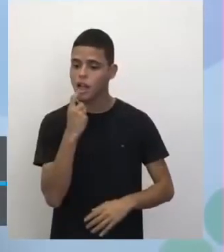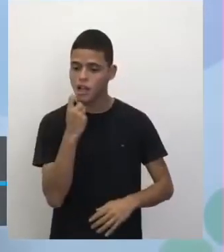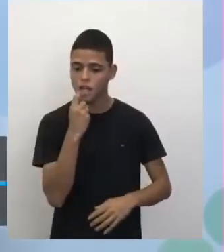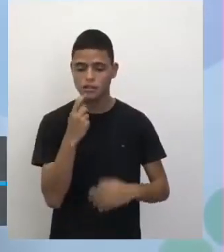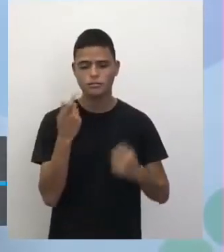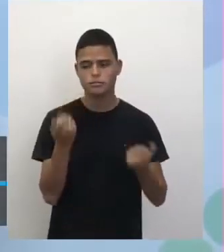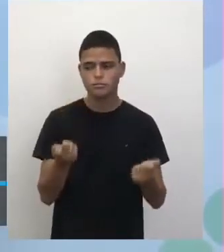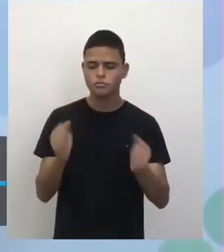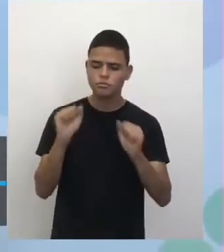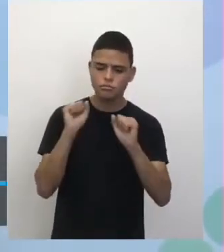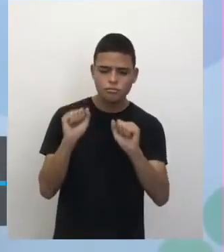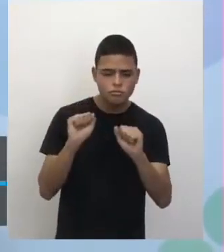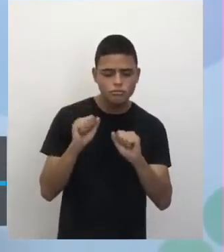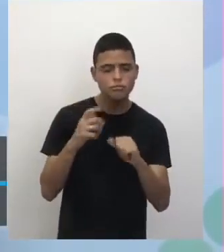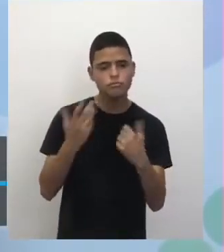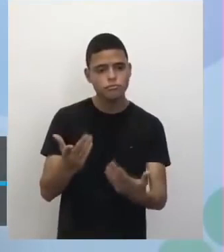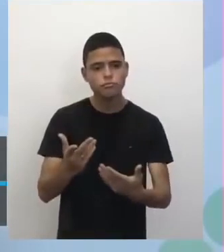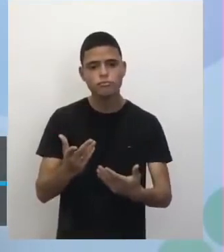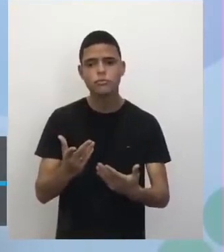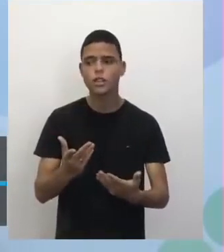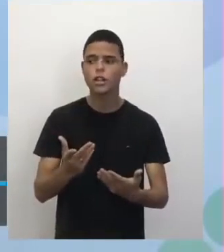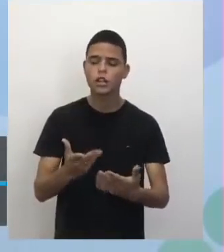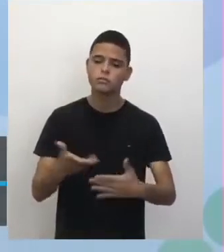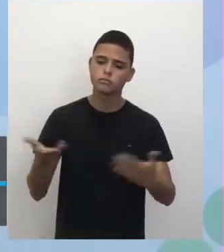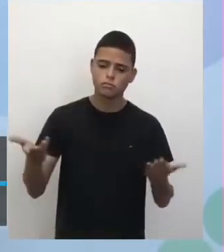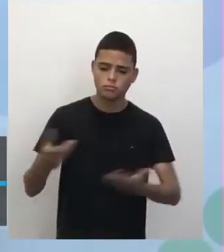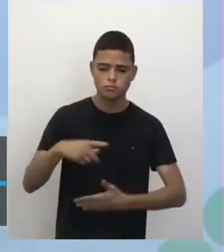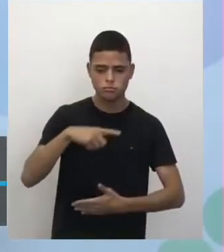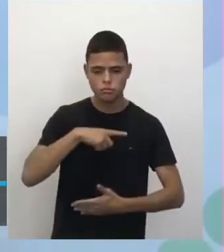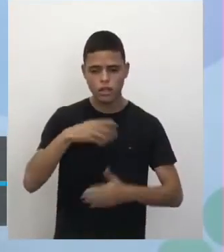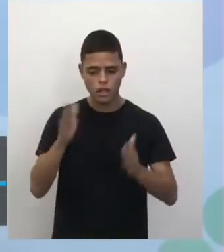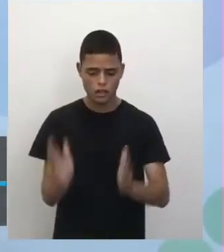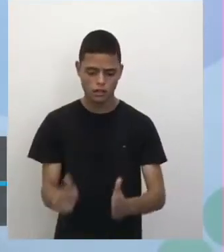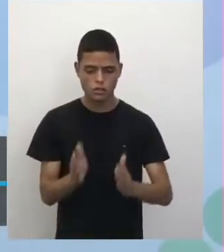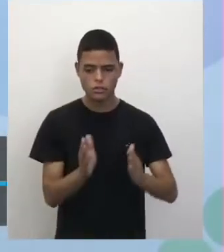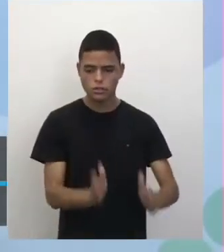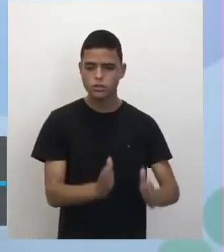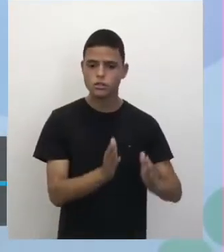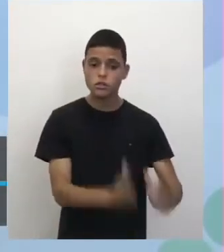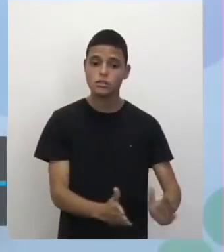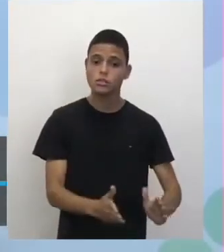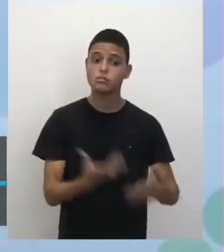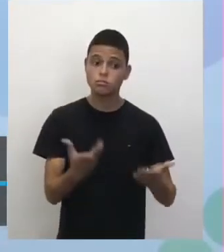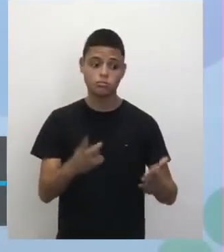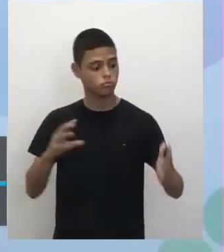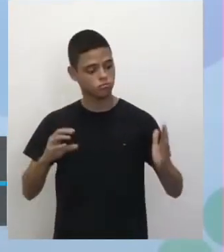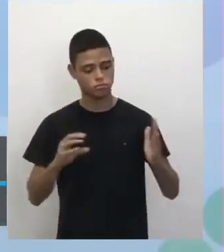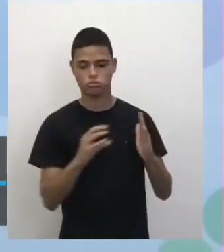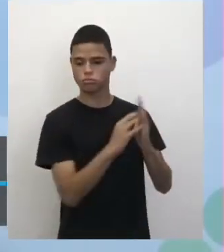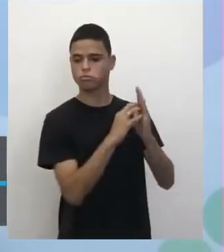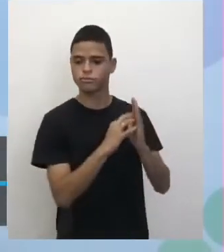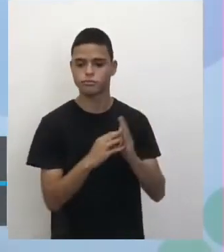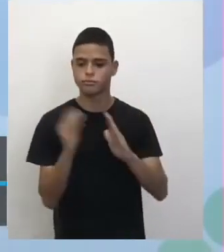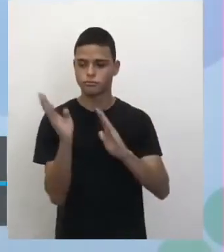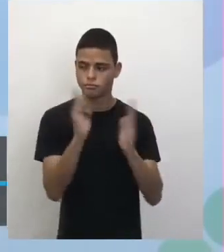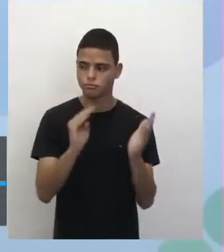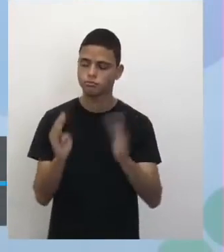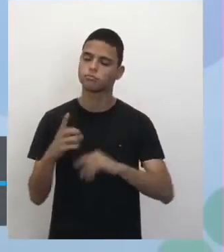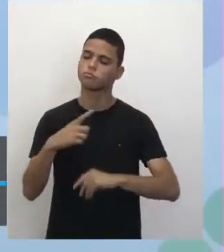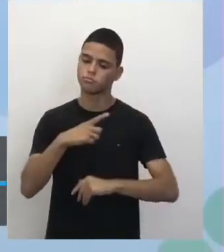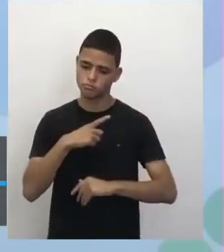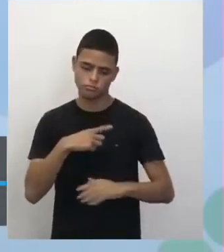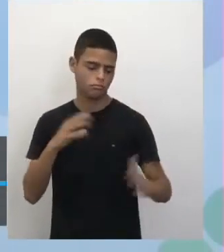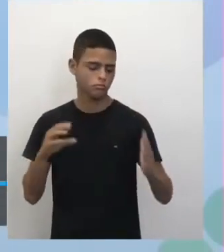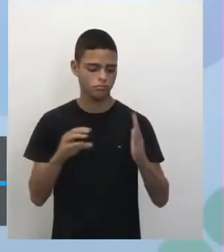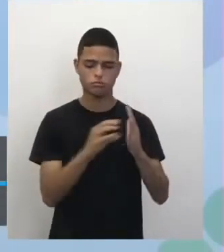poderia, mas aí já nós estamos numa época de autossuficiência, de impacto ambiental, então gera um